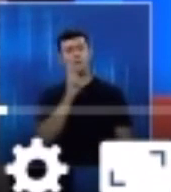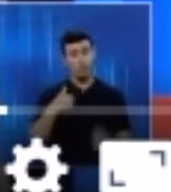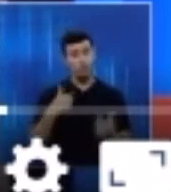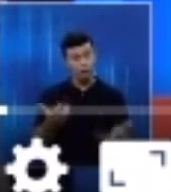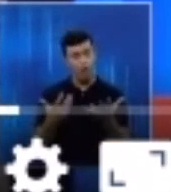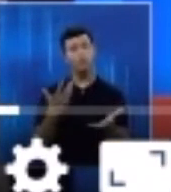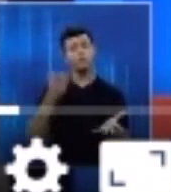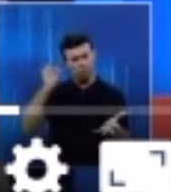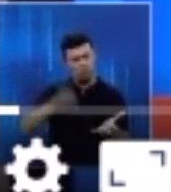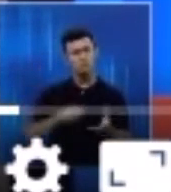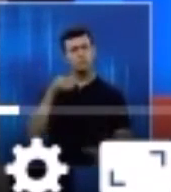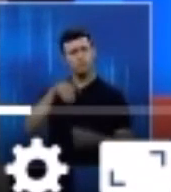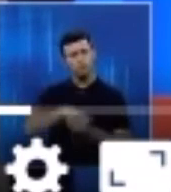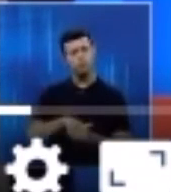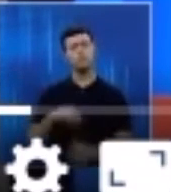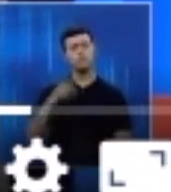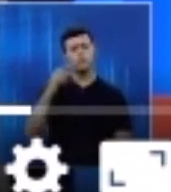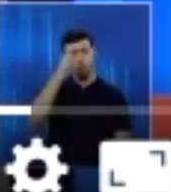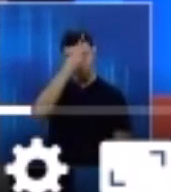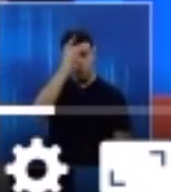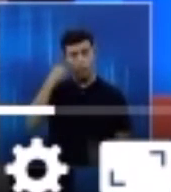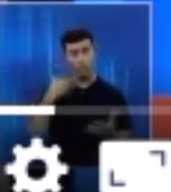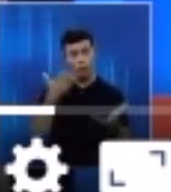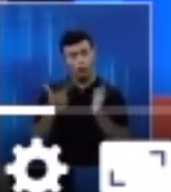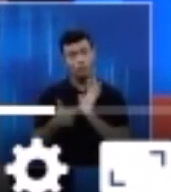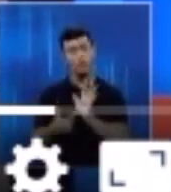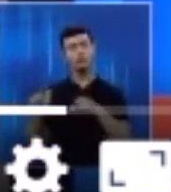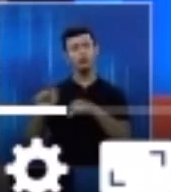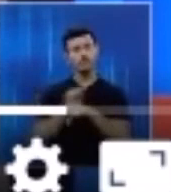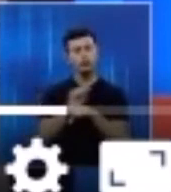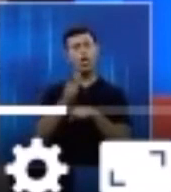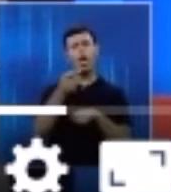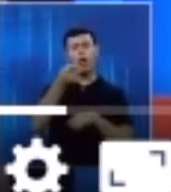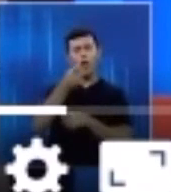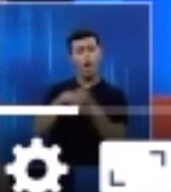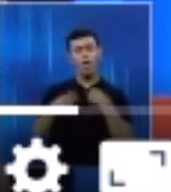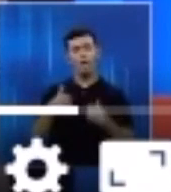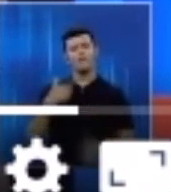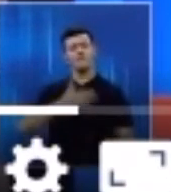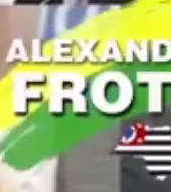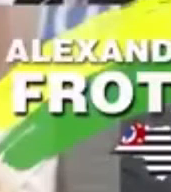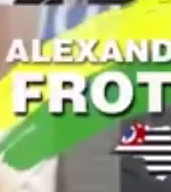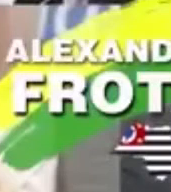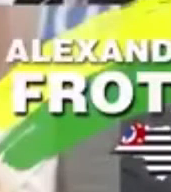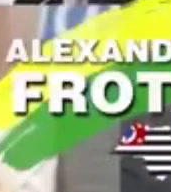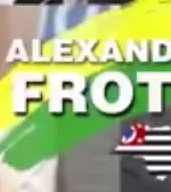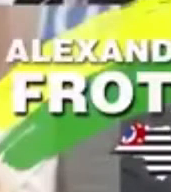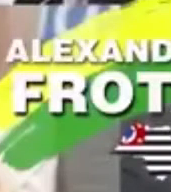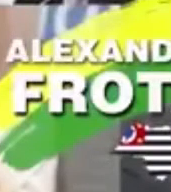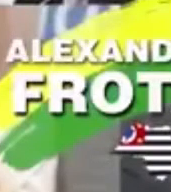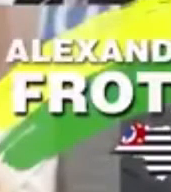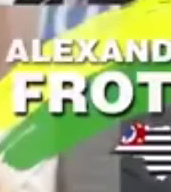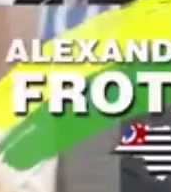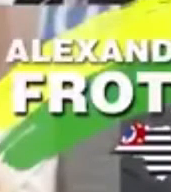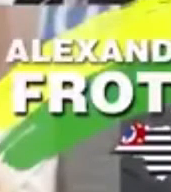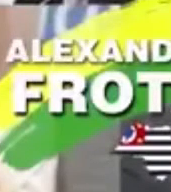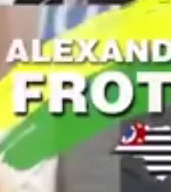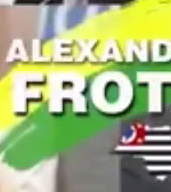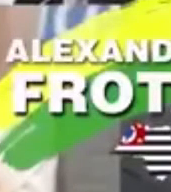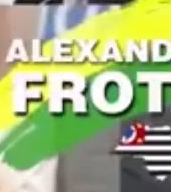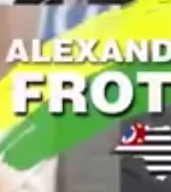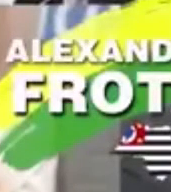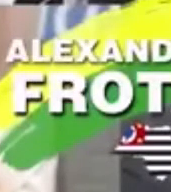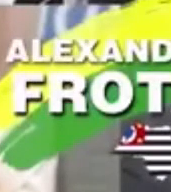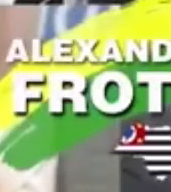ser prefeito, e serei um bom prefeito, um gestor. Repito, não sou político, sou um gestor. Alckmin, desesperado, criou